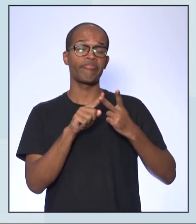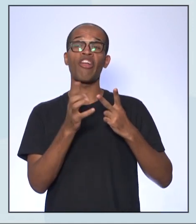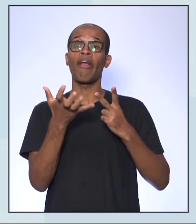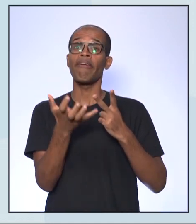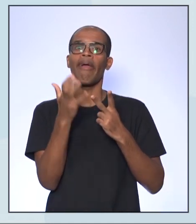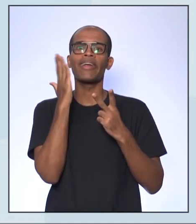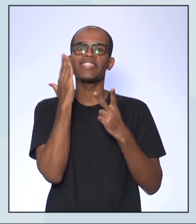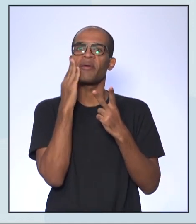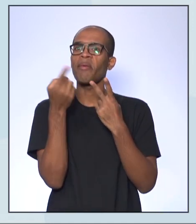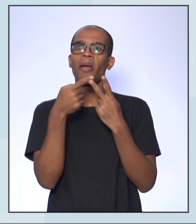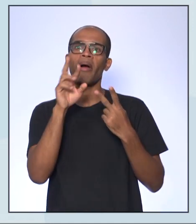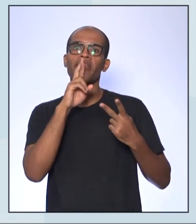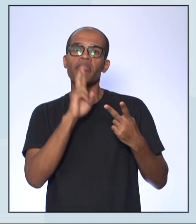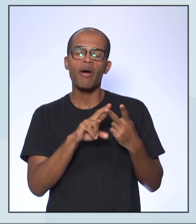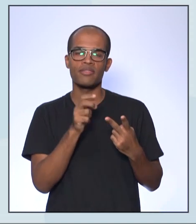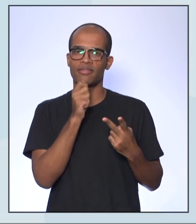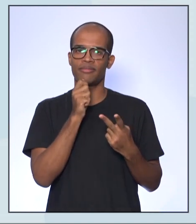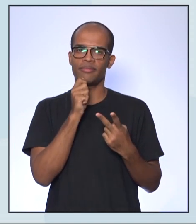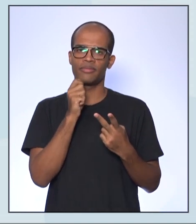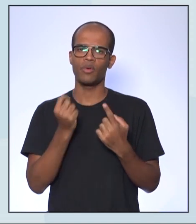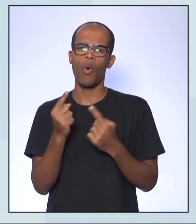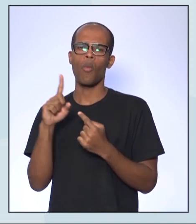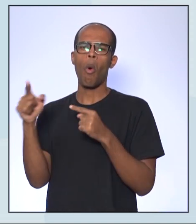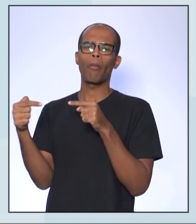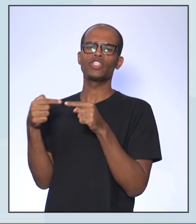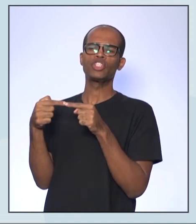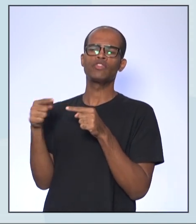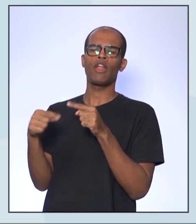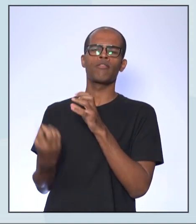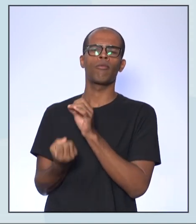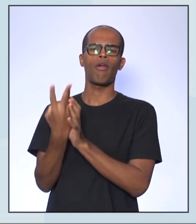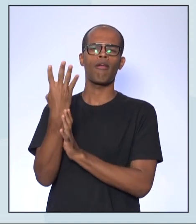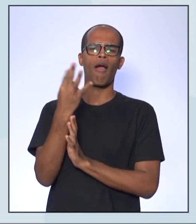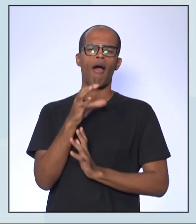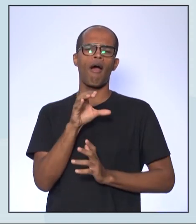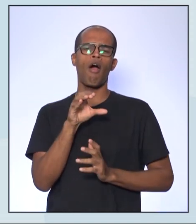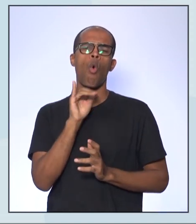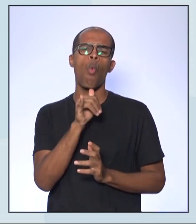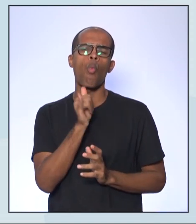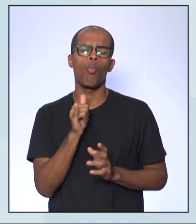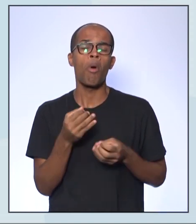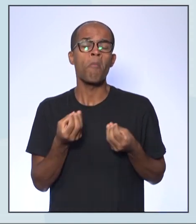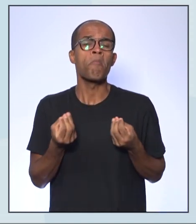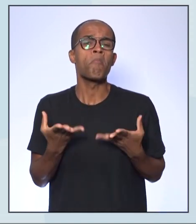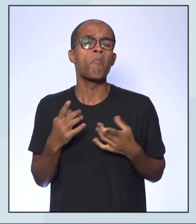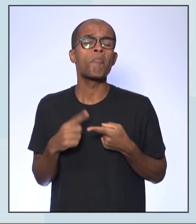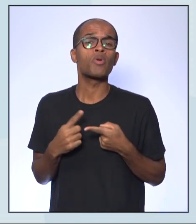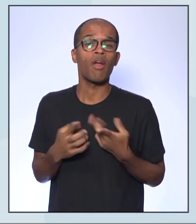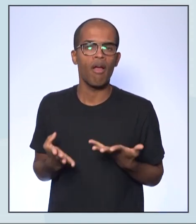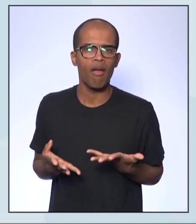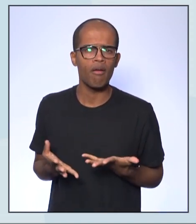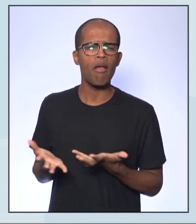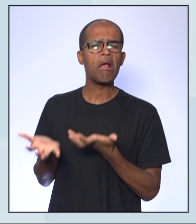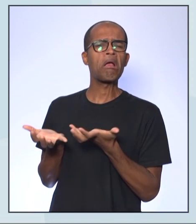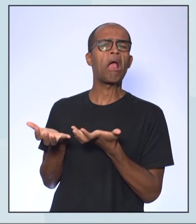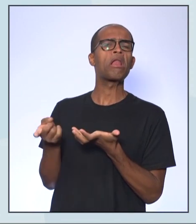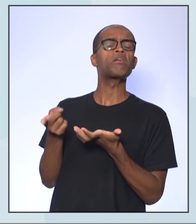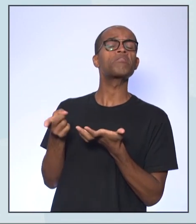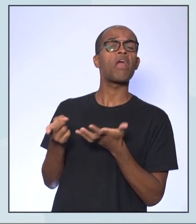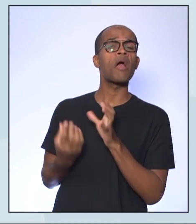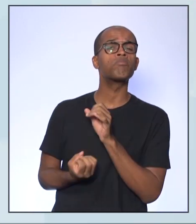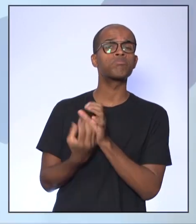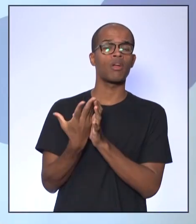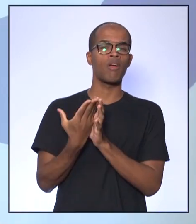saber, né, nossa, gente? Será que vocês entenderam qual foi o objetivo dele ter produzido essa crônica? Por que que ele produziu essa crônica? O que ele queria com isso? Com uma